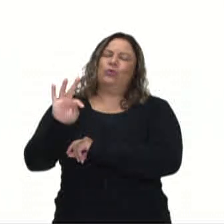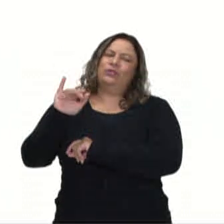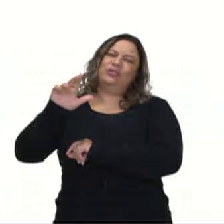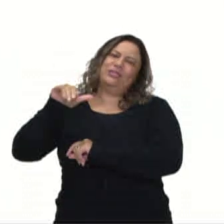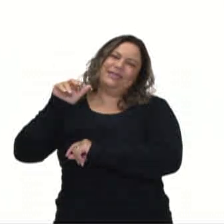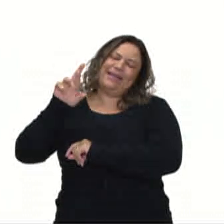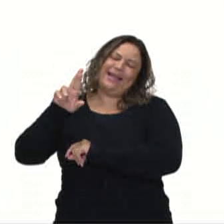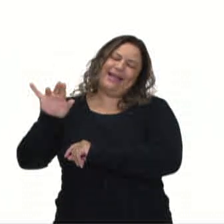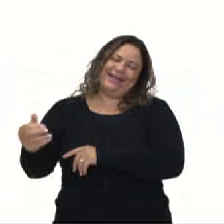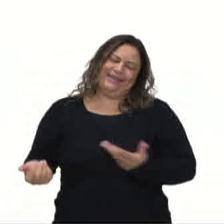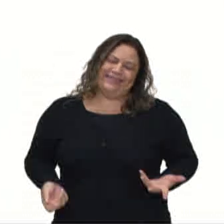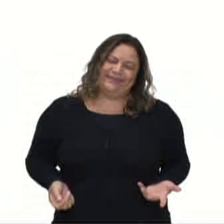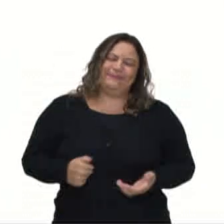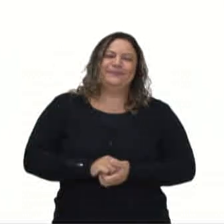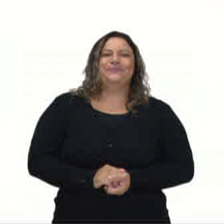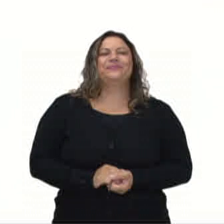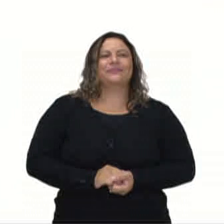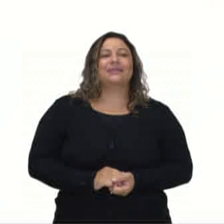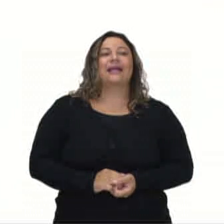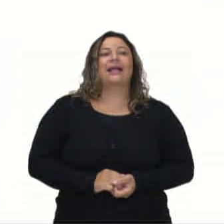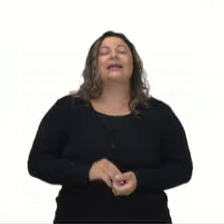do jantar. Península C.